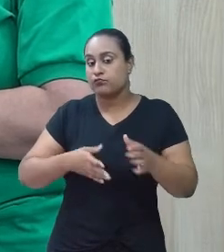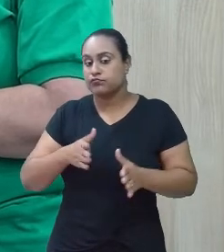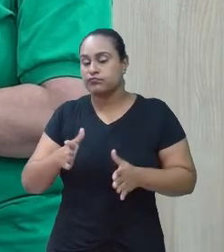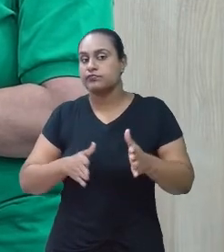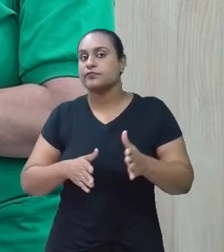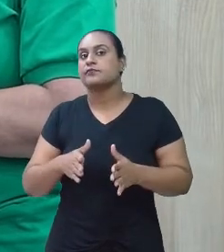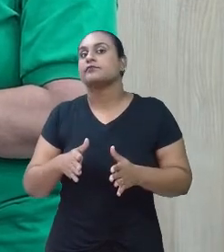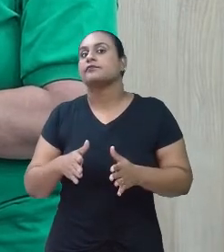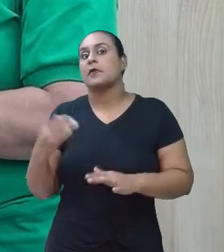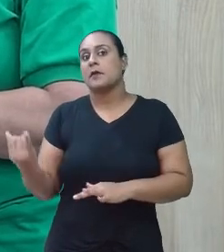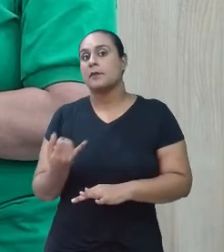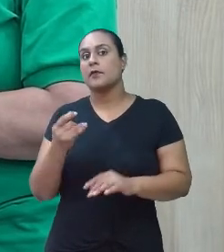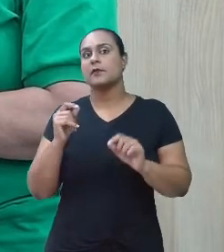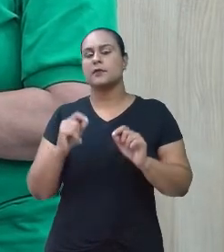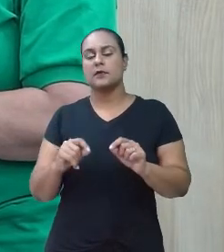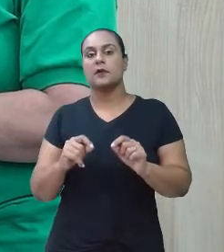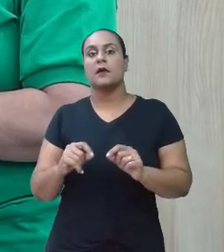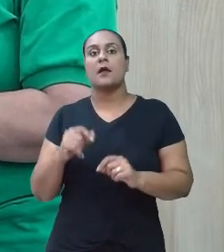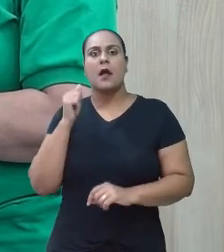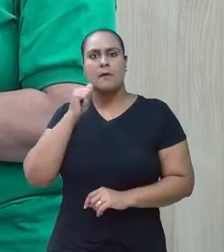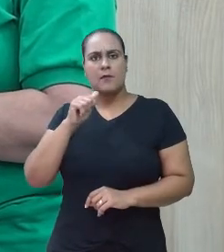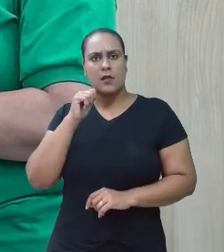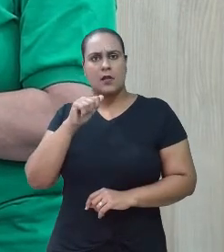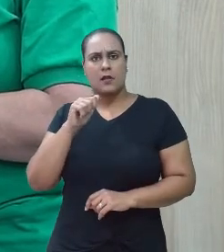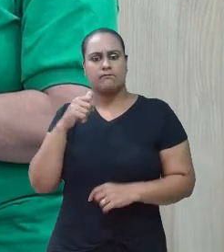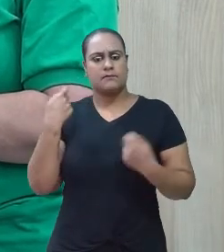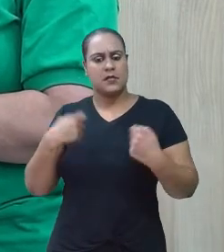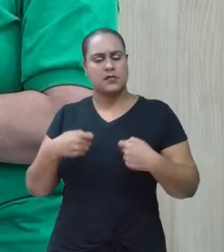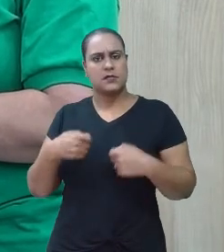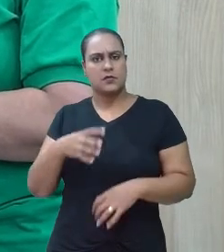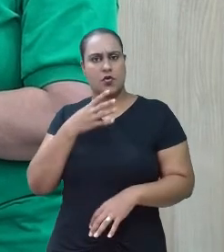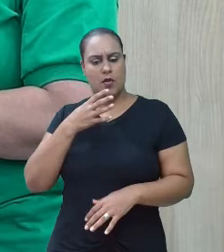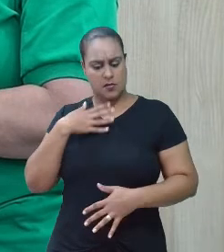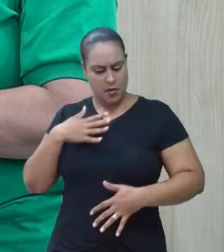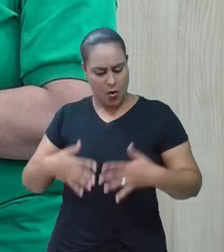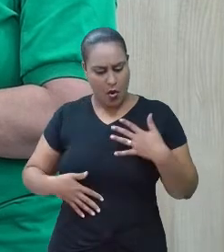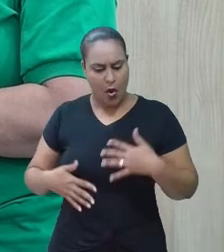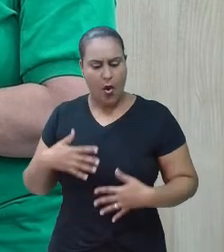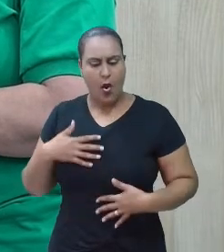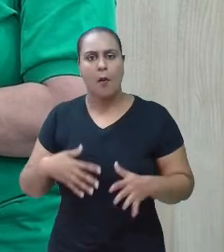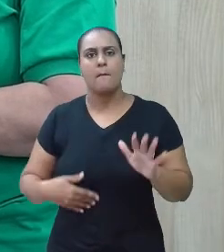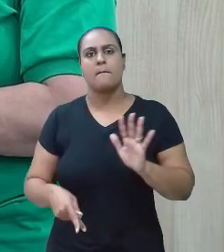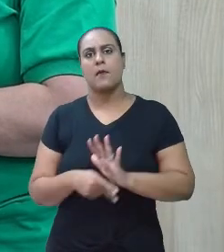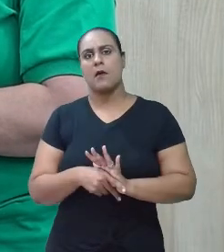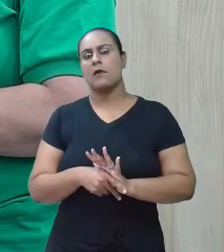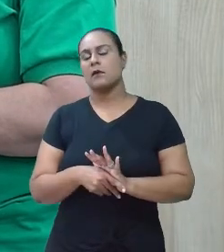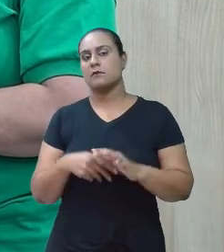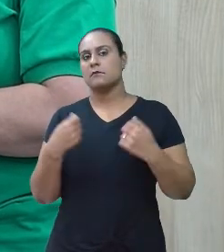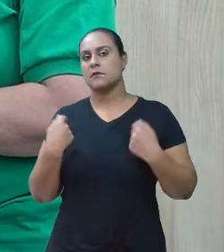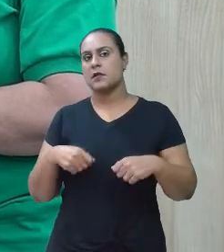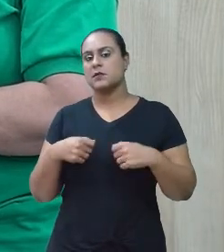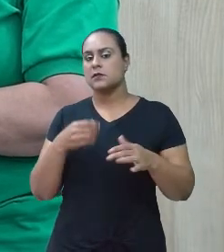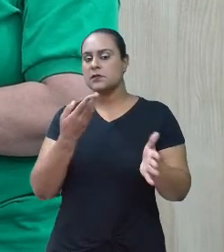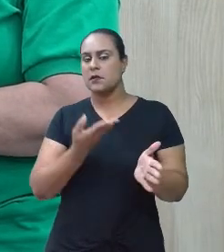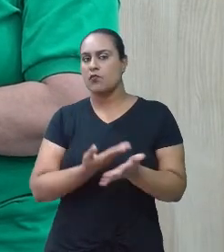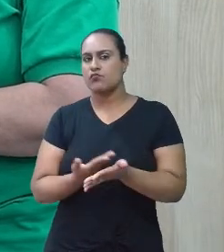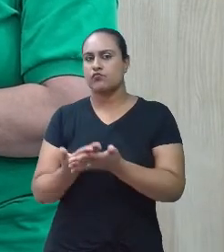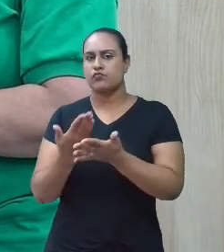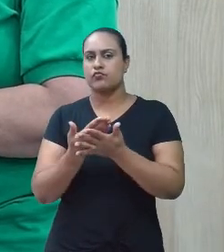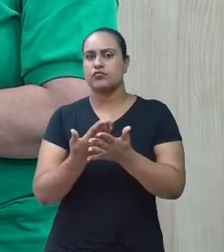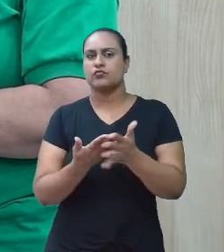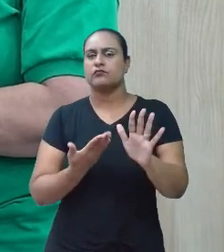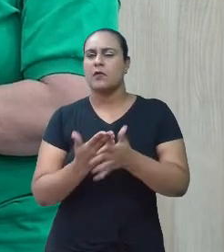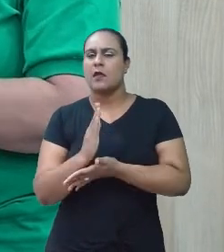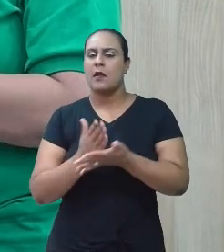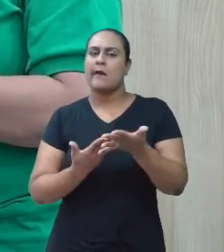importante aí. Primeira coisa, a mulher tem que conhecer seu corpo. Como você coloca aí, é preciso que tenha um estudo de alguns